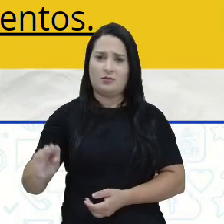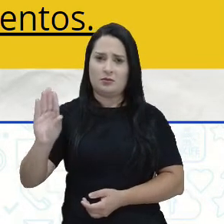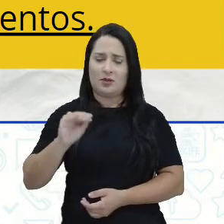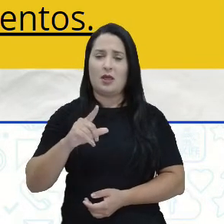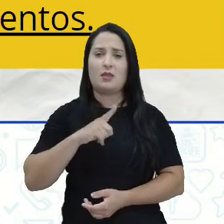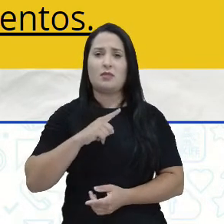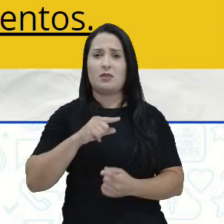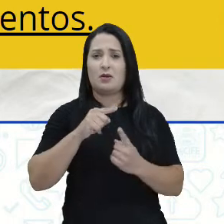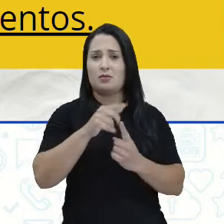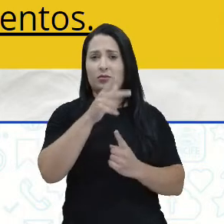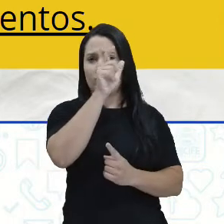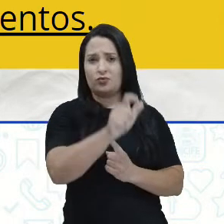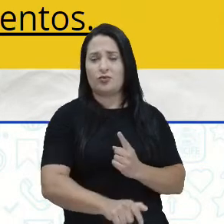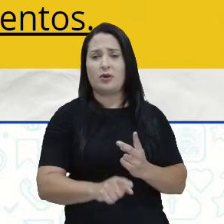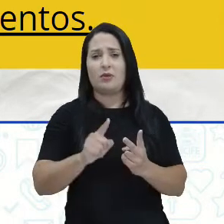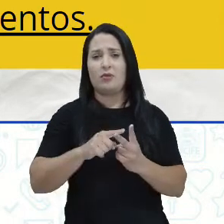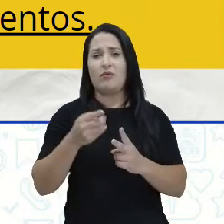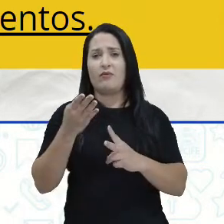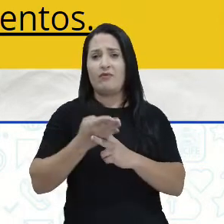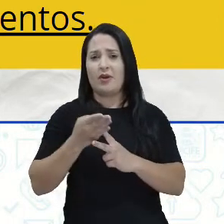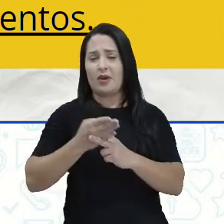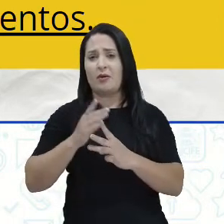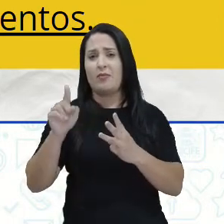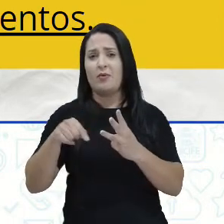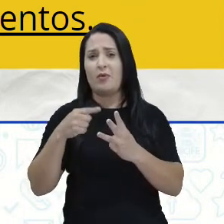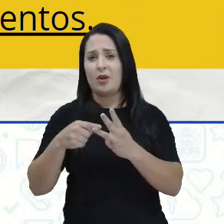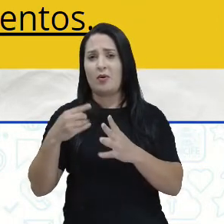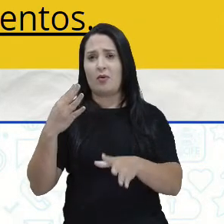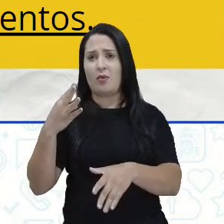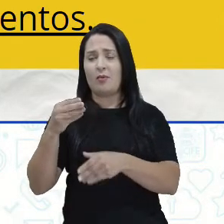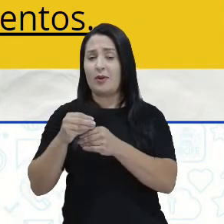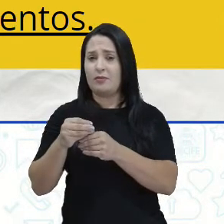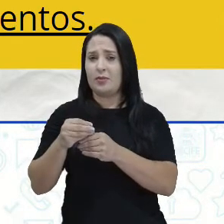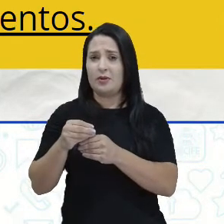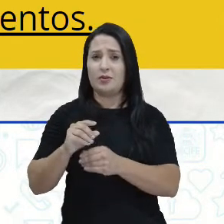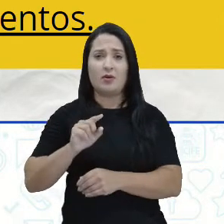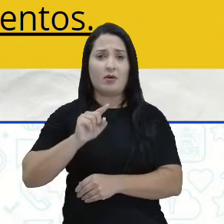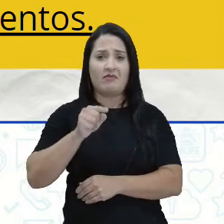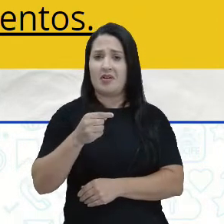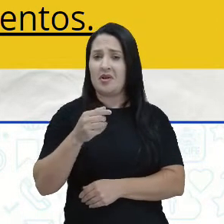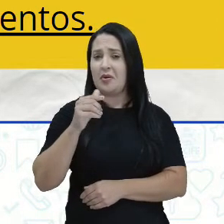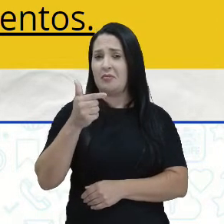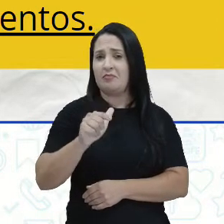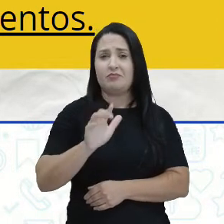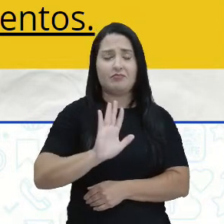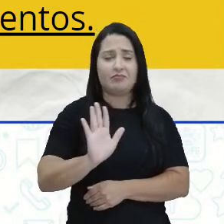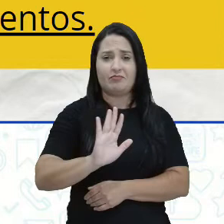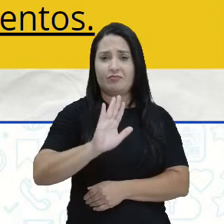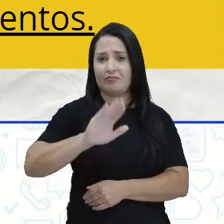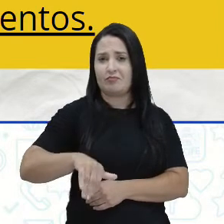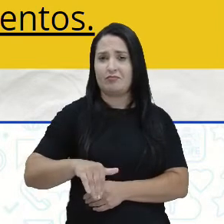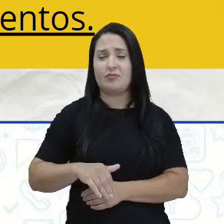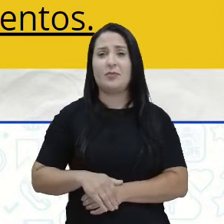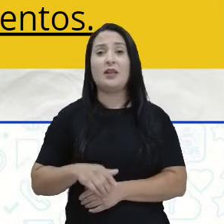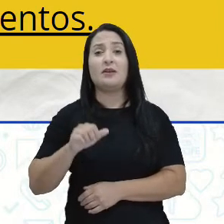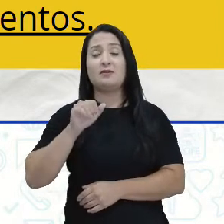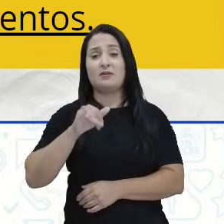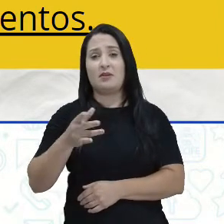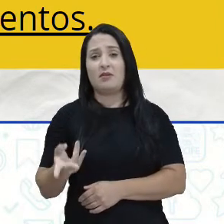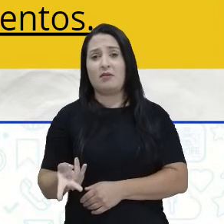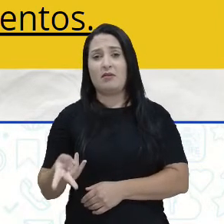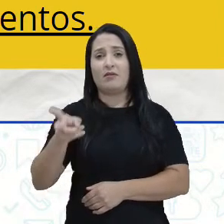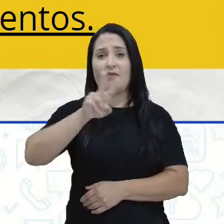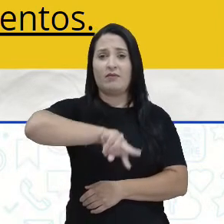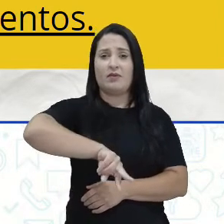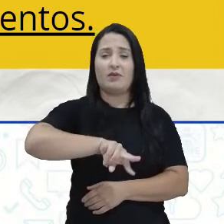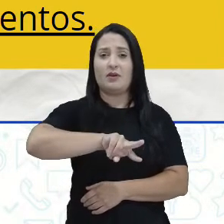um sujeito, eu tenho um verbo e um complemento. Eu não boto a vírgula. Se eu inverto a ordem, eu posso